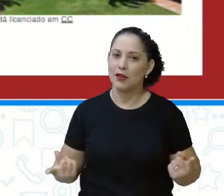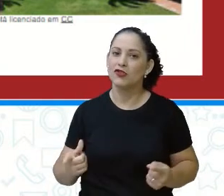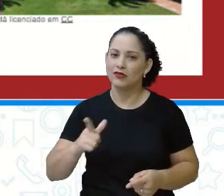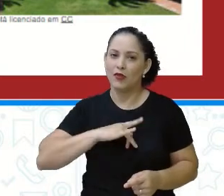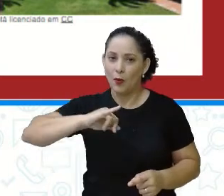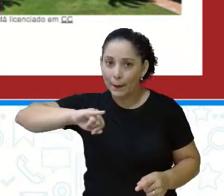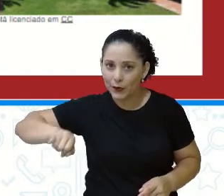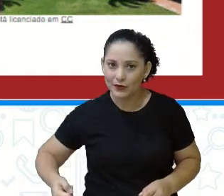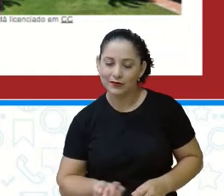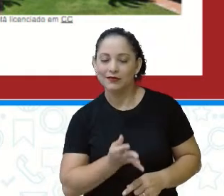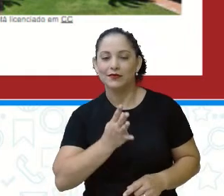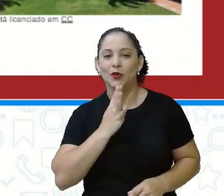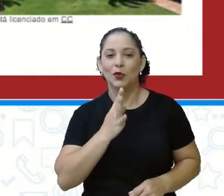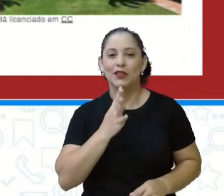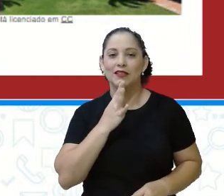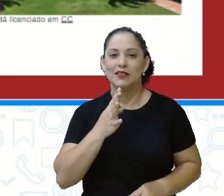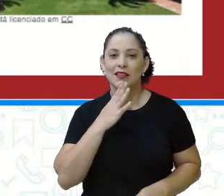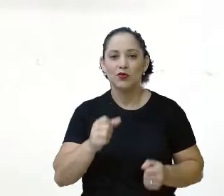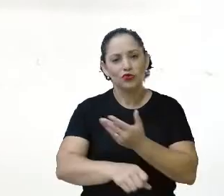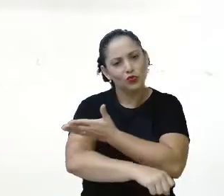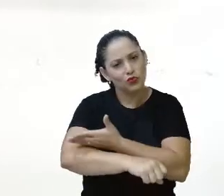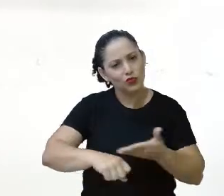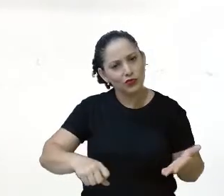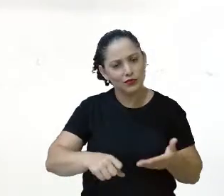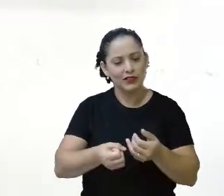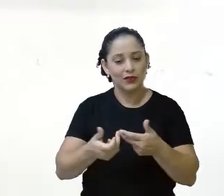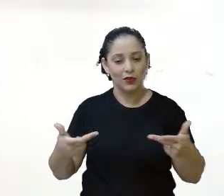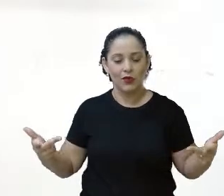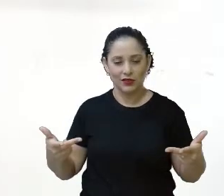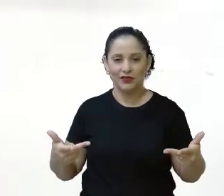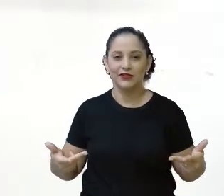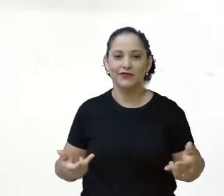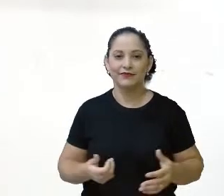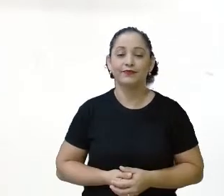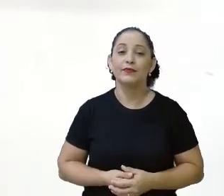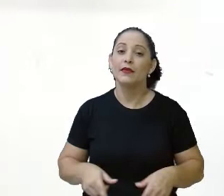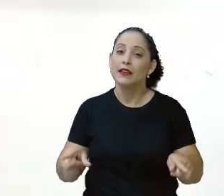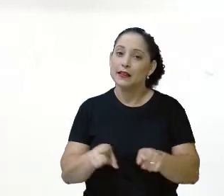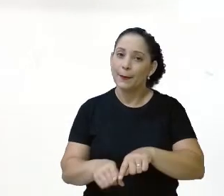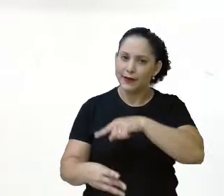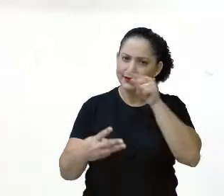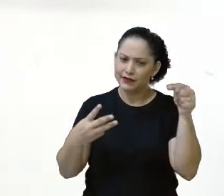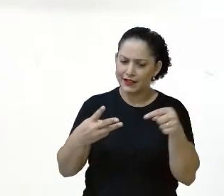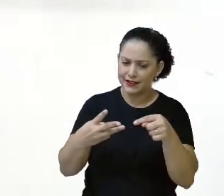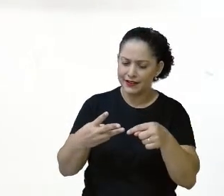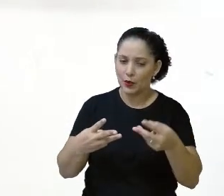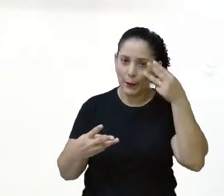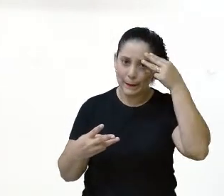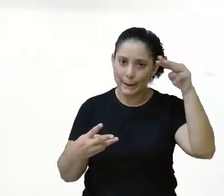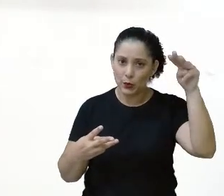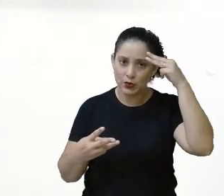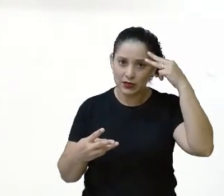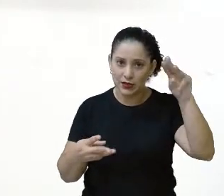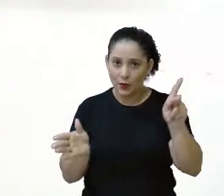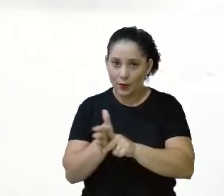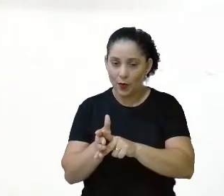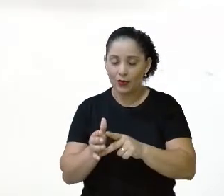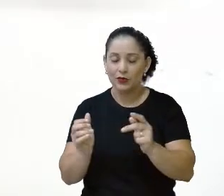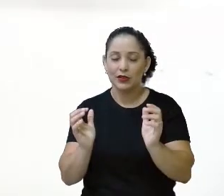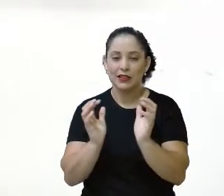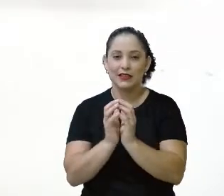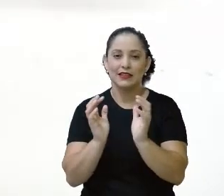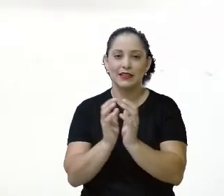seus costumes através dos museus. E temos também o Museu da Cidade de Recife. Ele fica